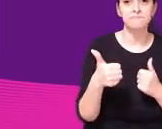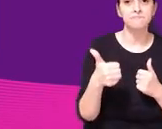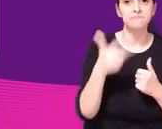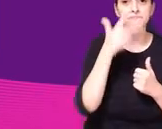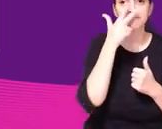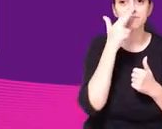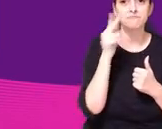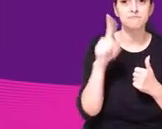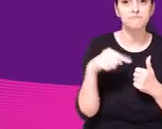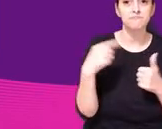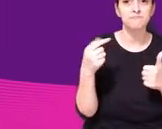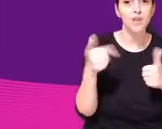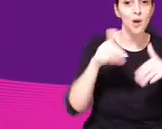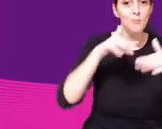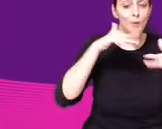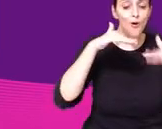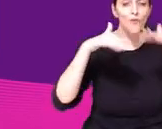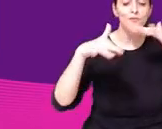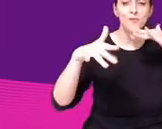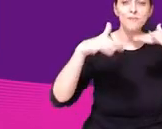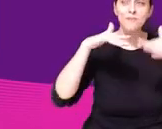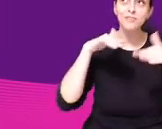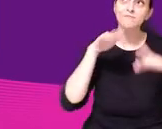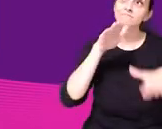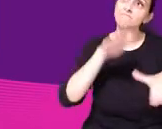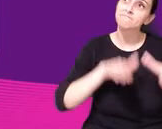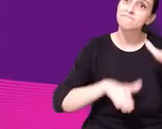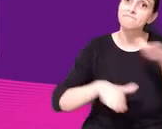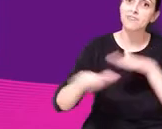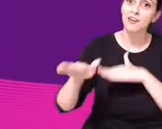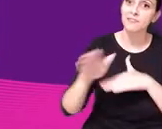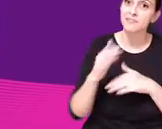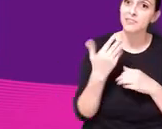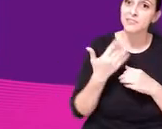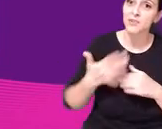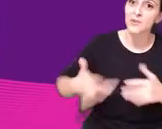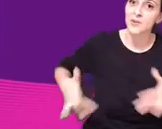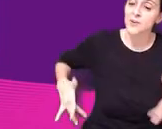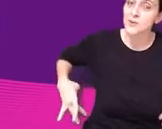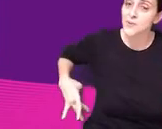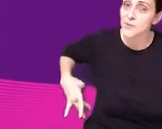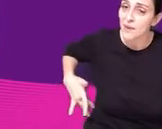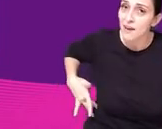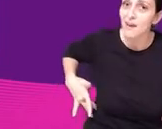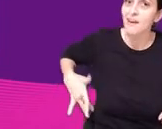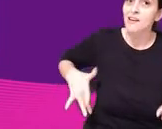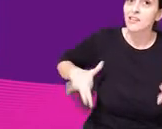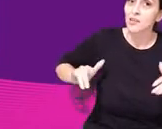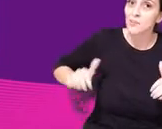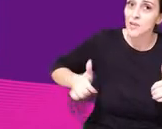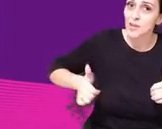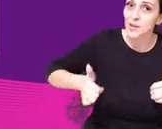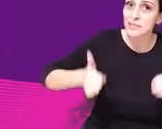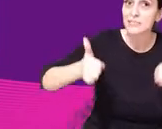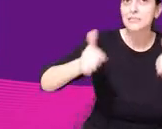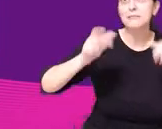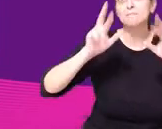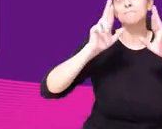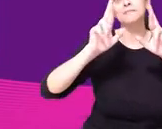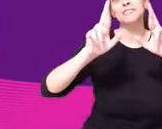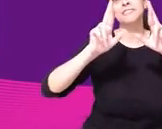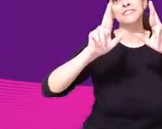em um movimento, talvez a disfunção renal, e isso é uma das esperanças, isso é